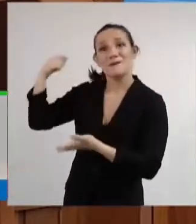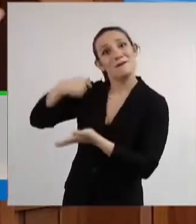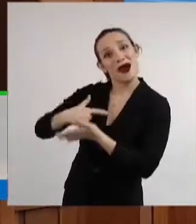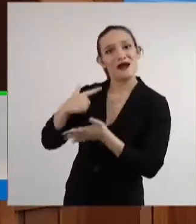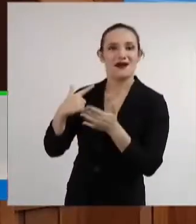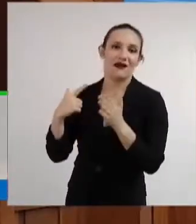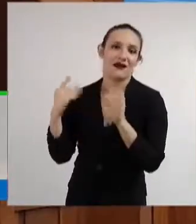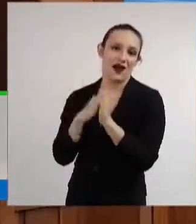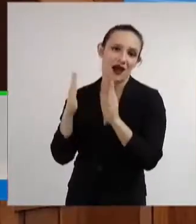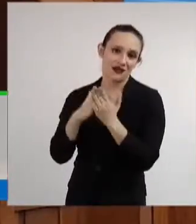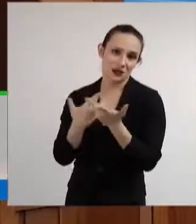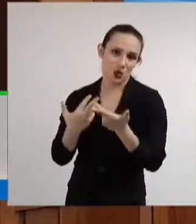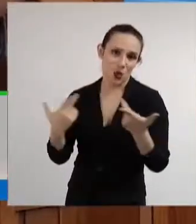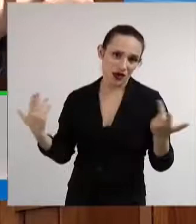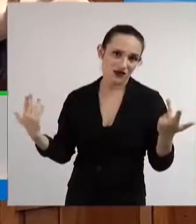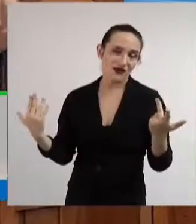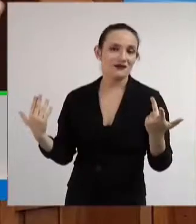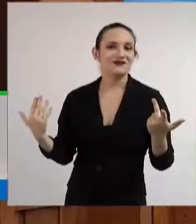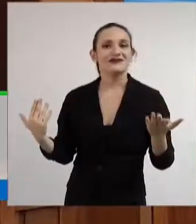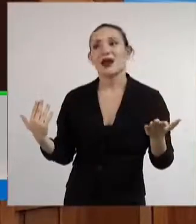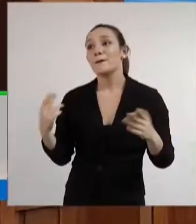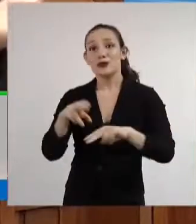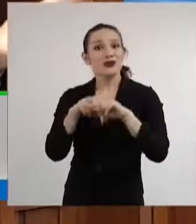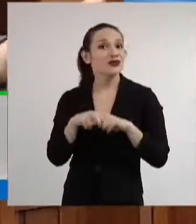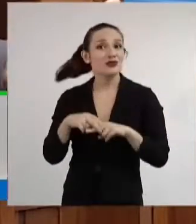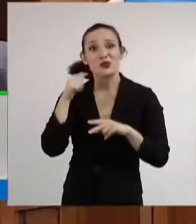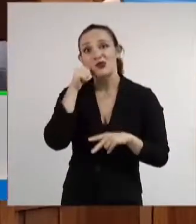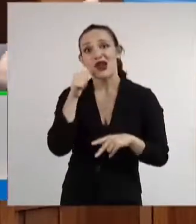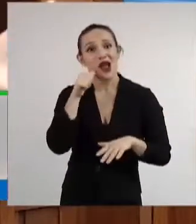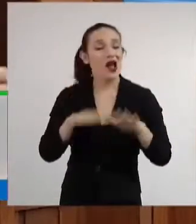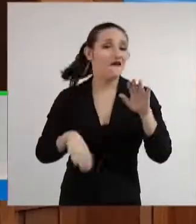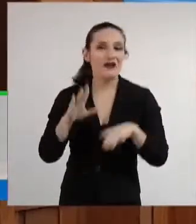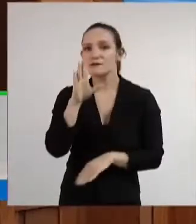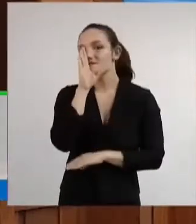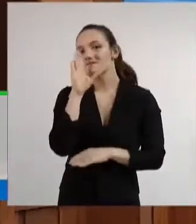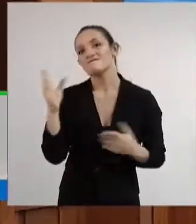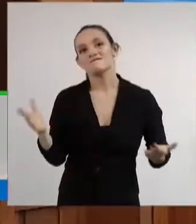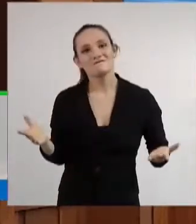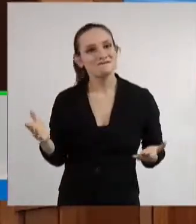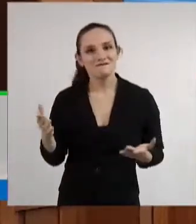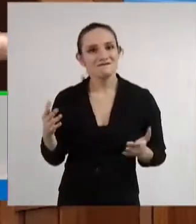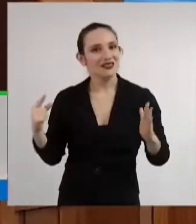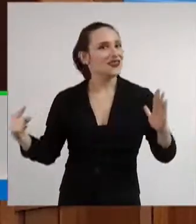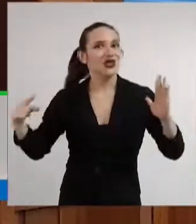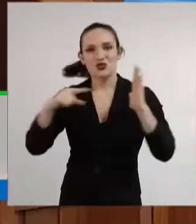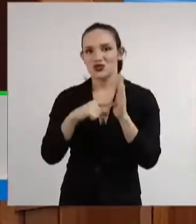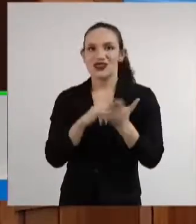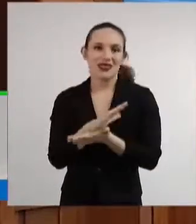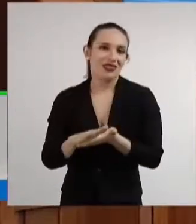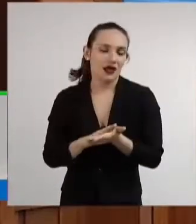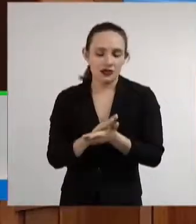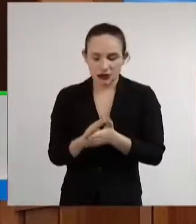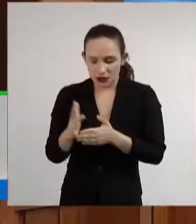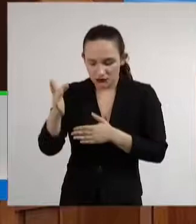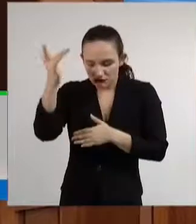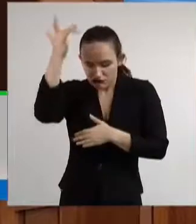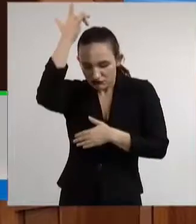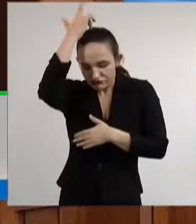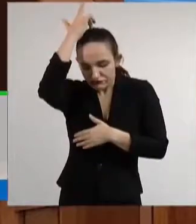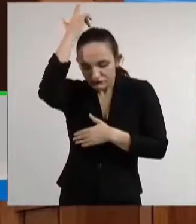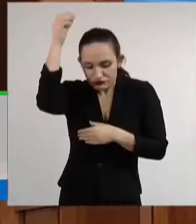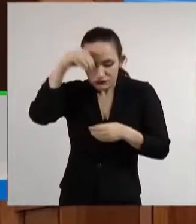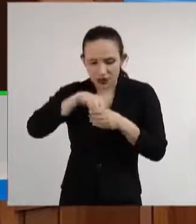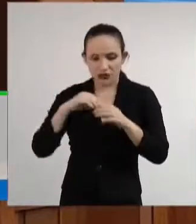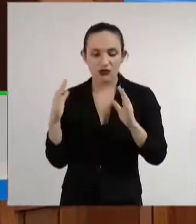casa. São vários viés que, lamentavelmente, levam a pessoa a ficar sendo vítima dentro da